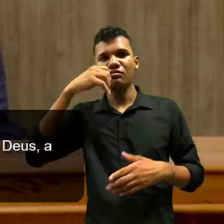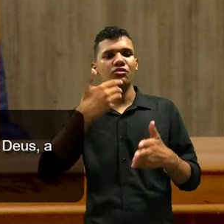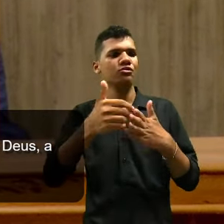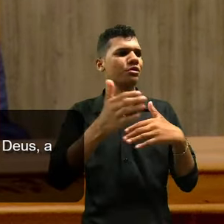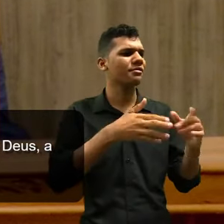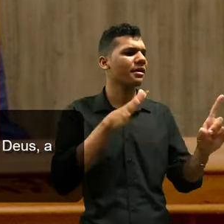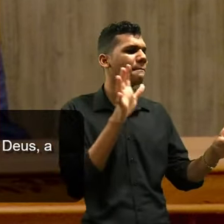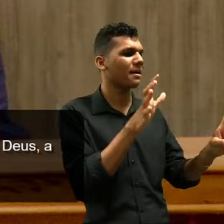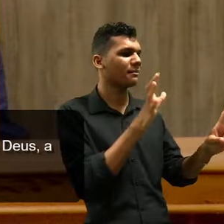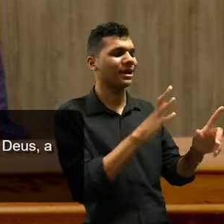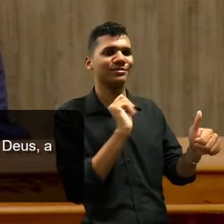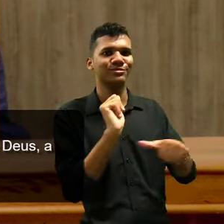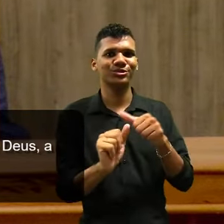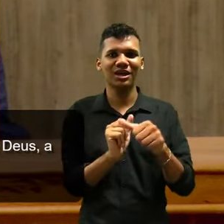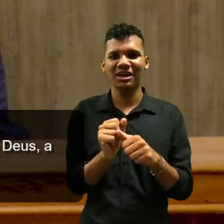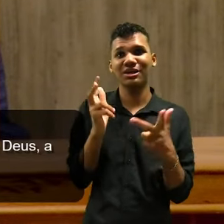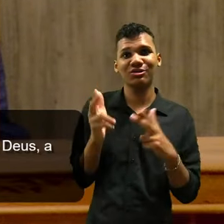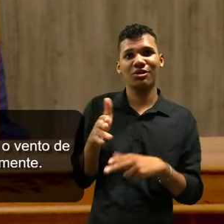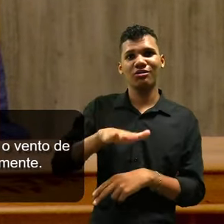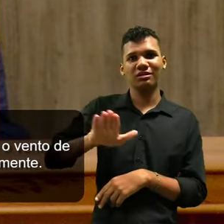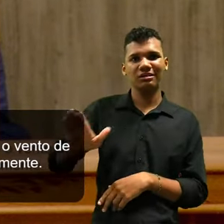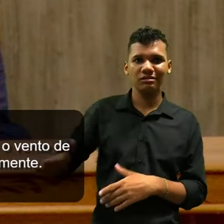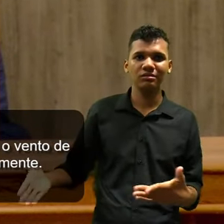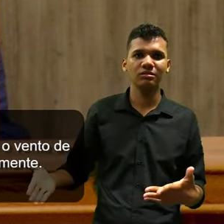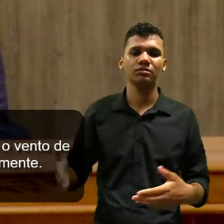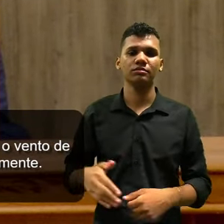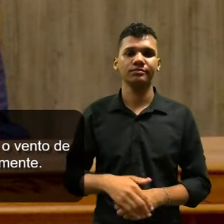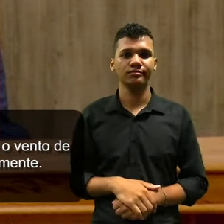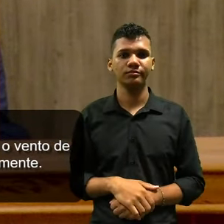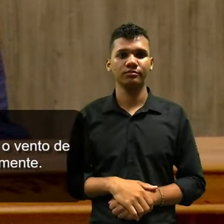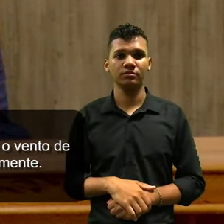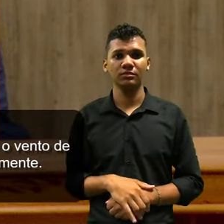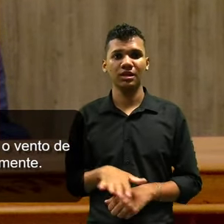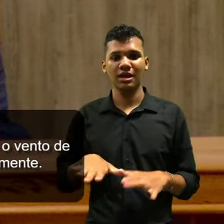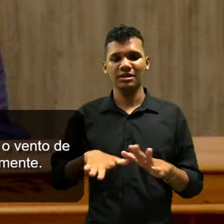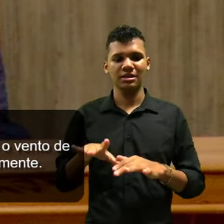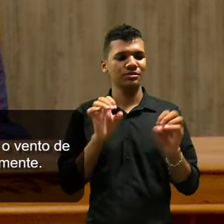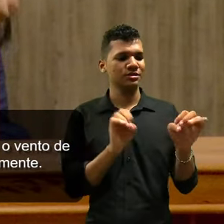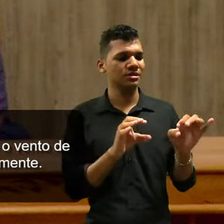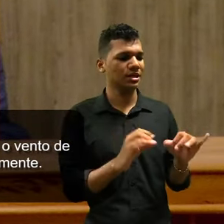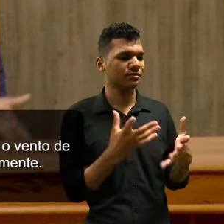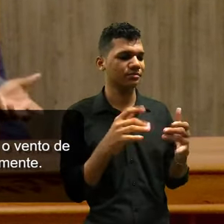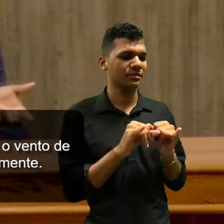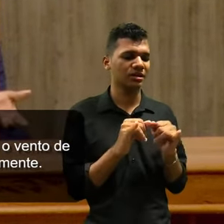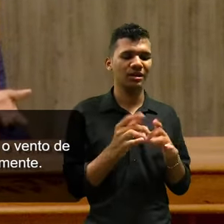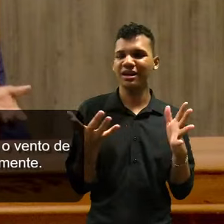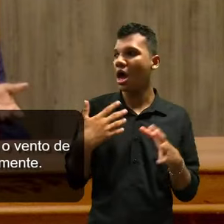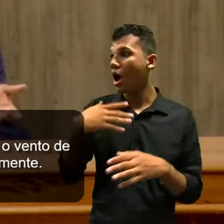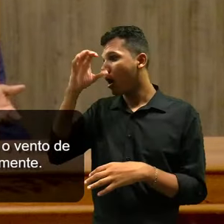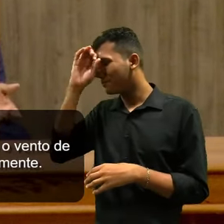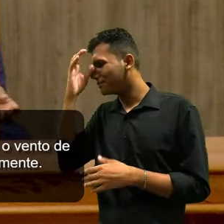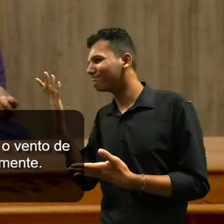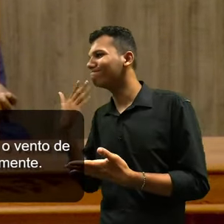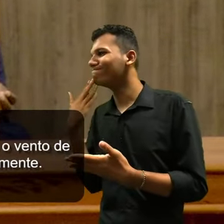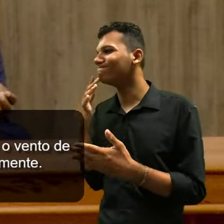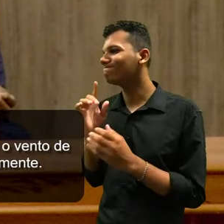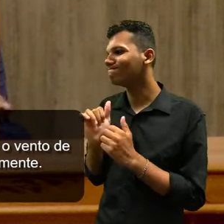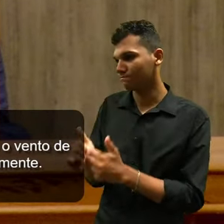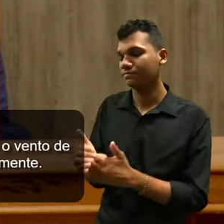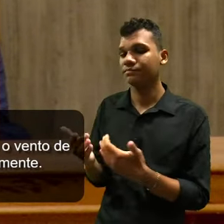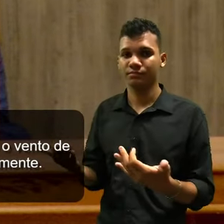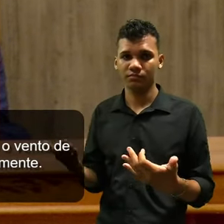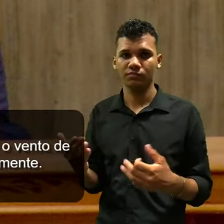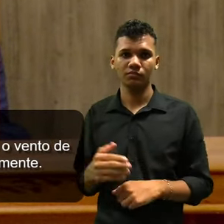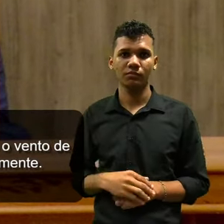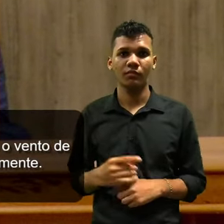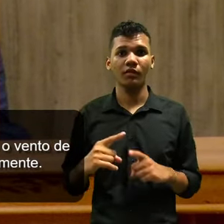14 Jor levado por querento de doutrina Olha aí o que é menino e